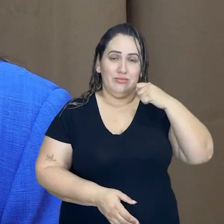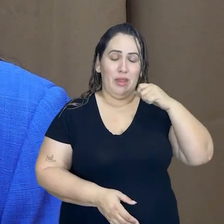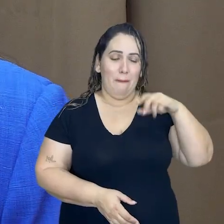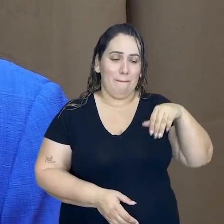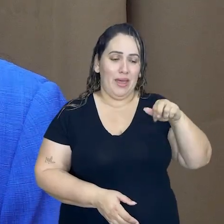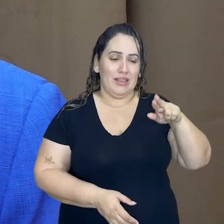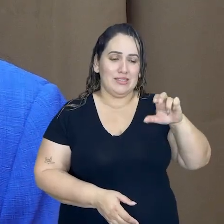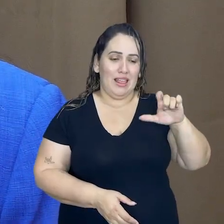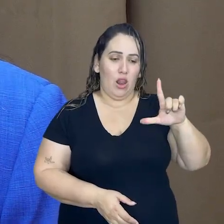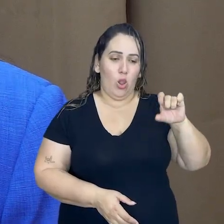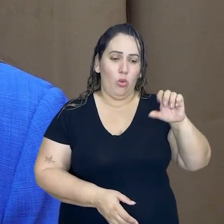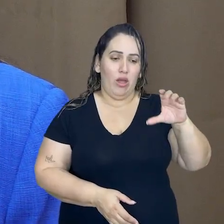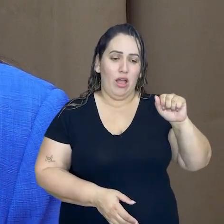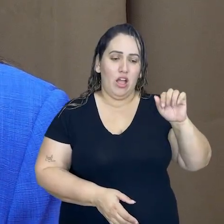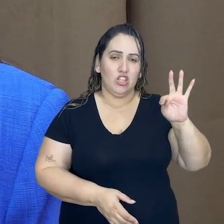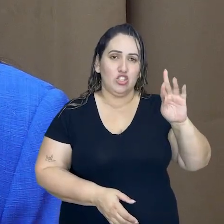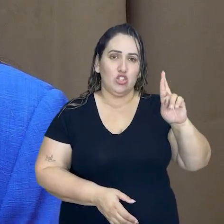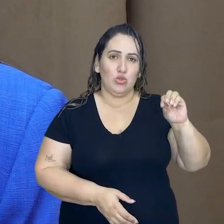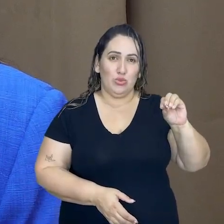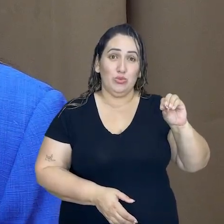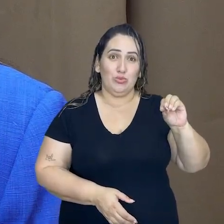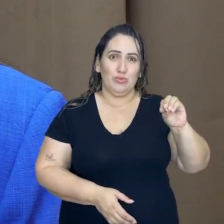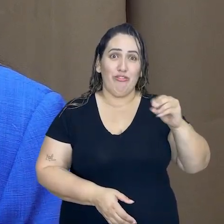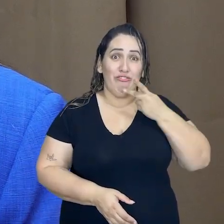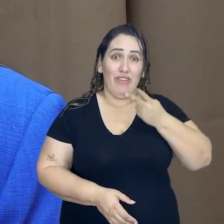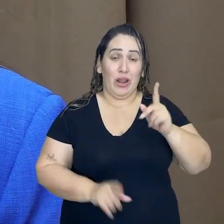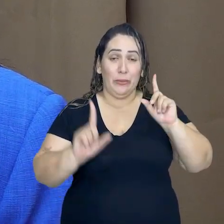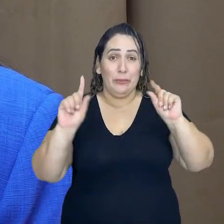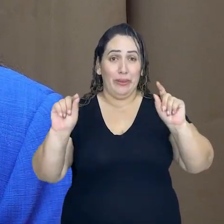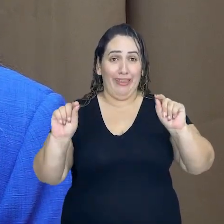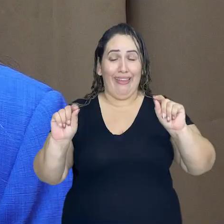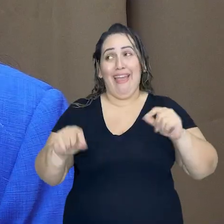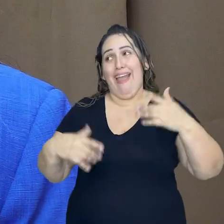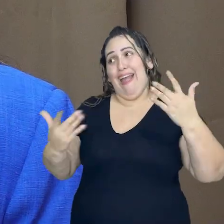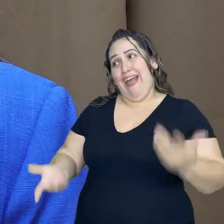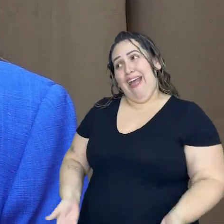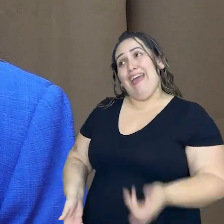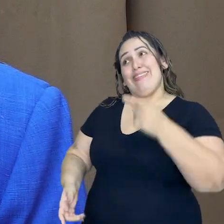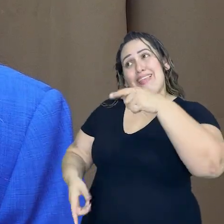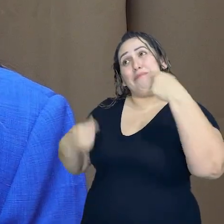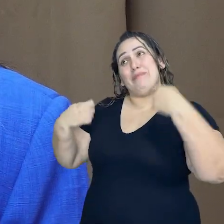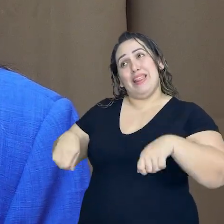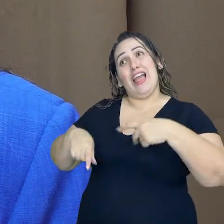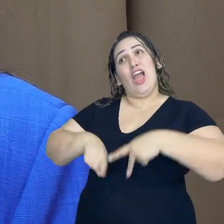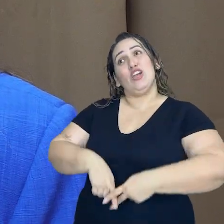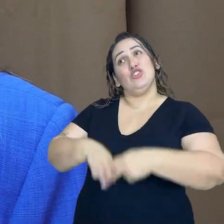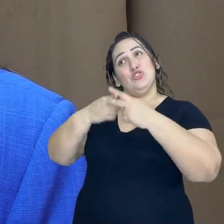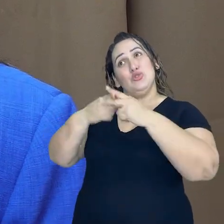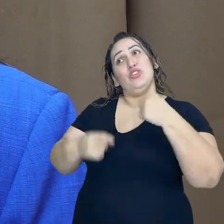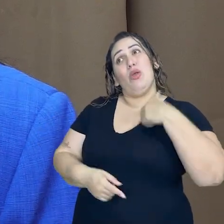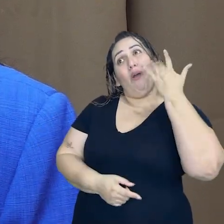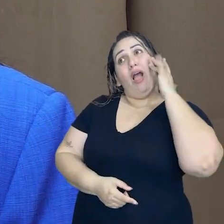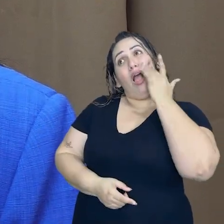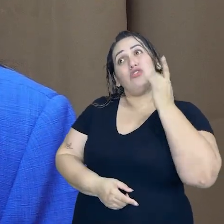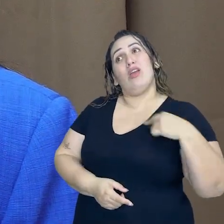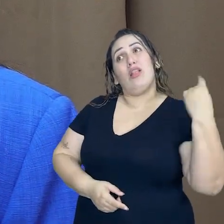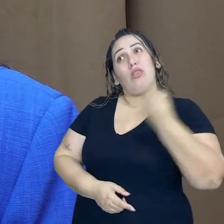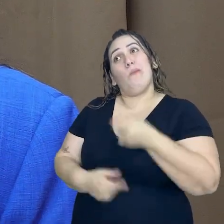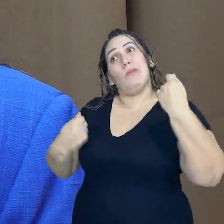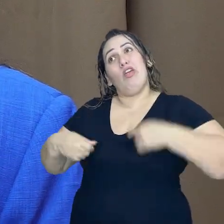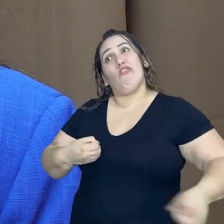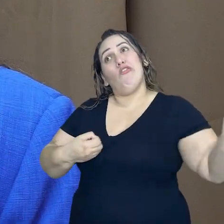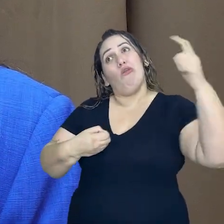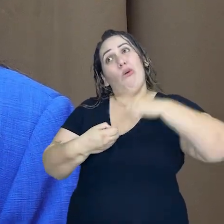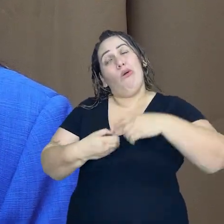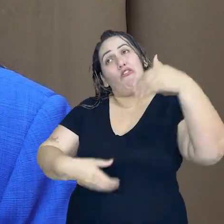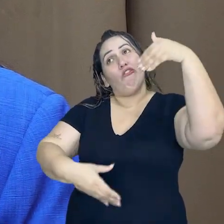não, realmente isso aí precisa de algum ajuste, eu acho que a gente vai ter que votar aqui que as mulheres têm